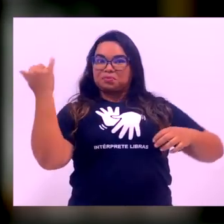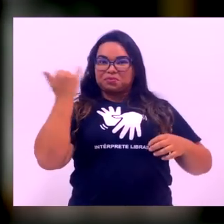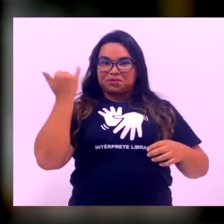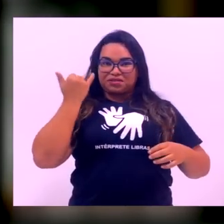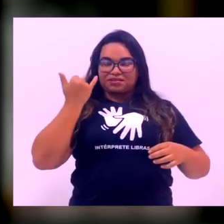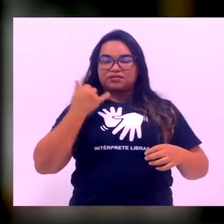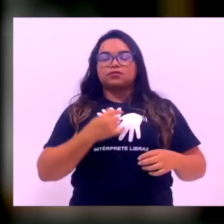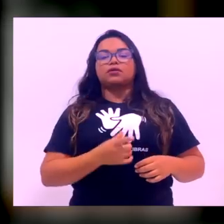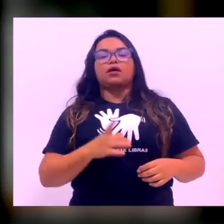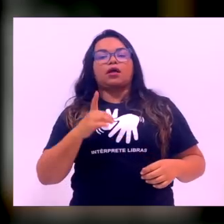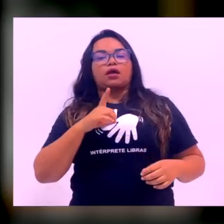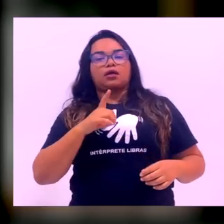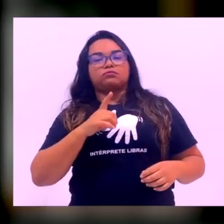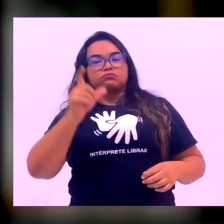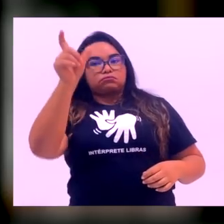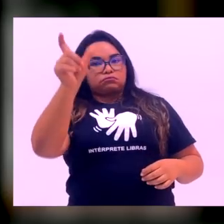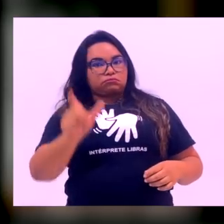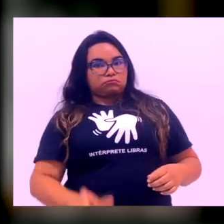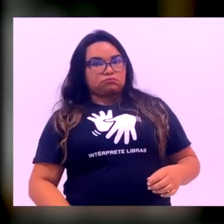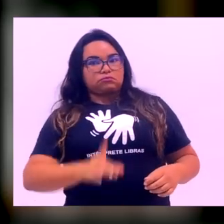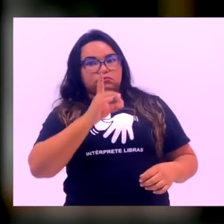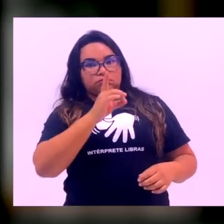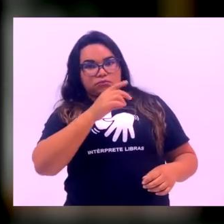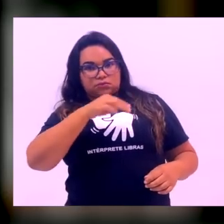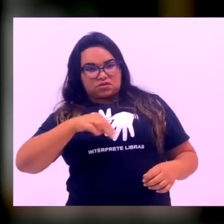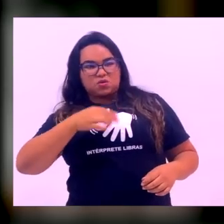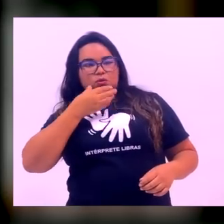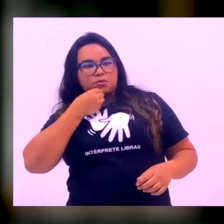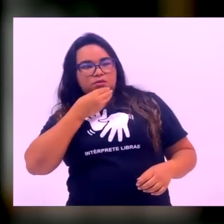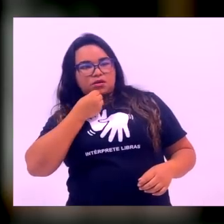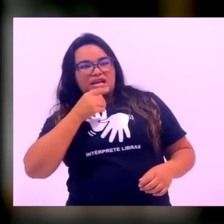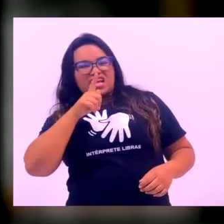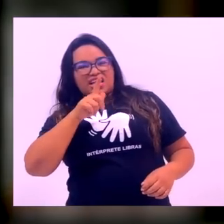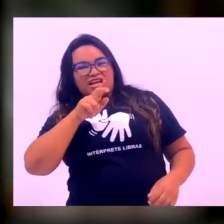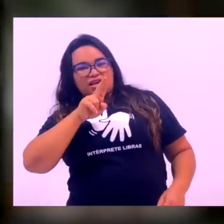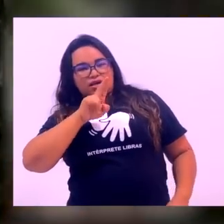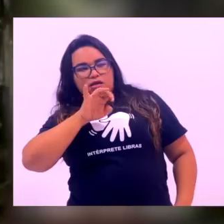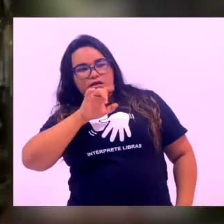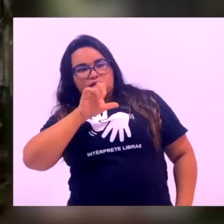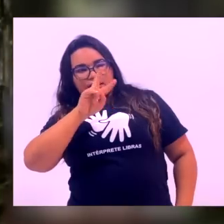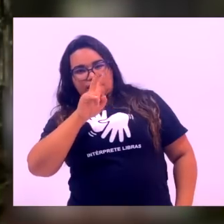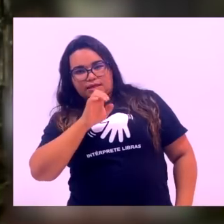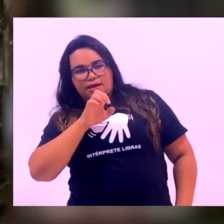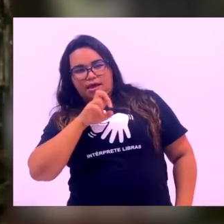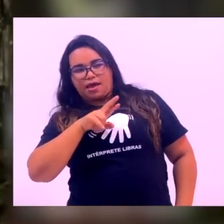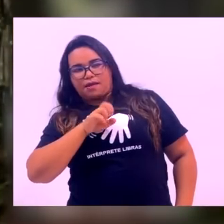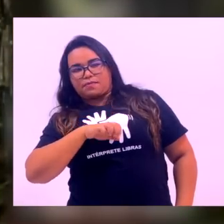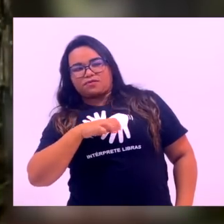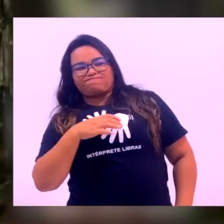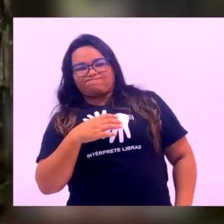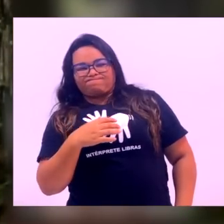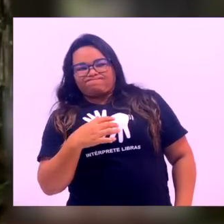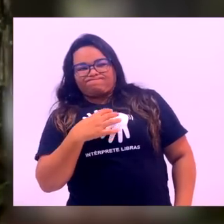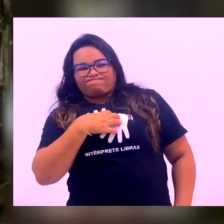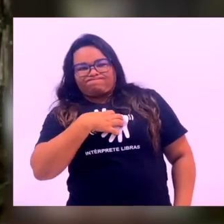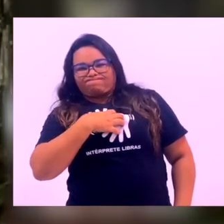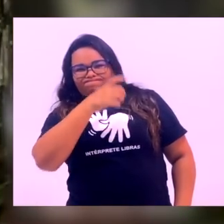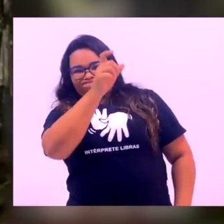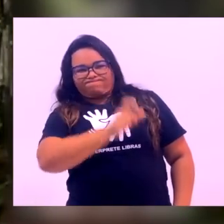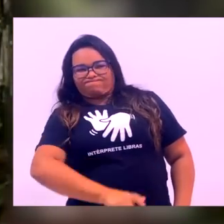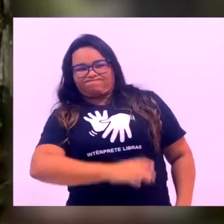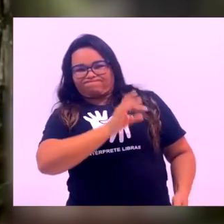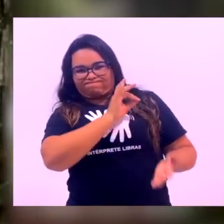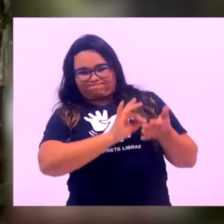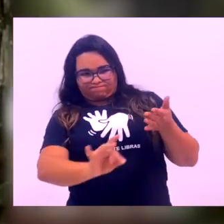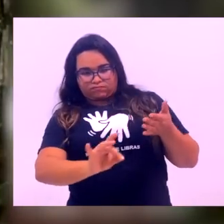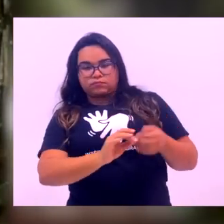muito interessante. Aqui está o profeta, e o Kaiser Guilherme estava preocupado com esta estátua. E um